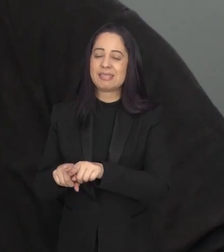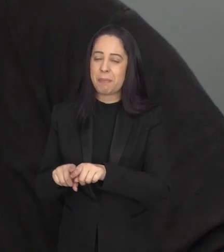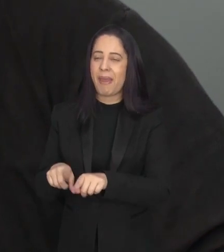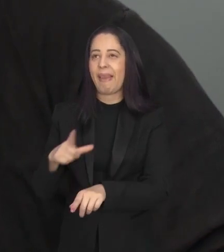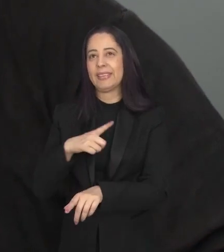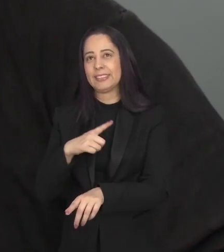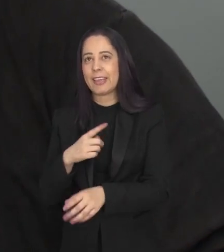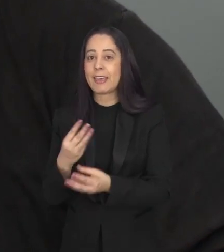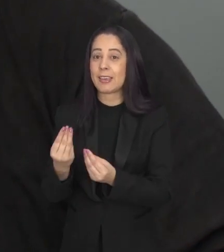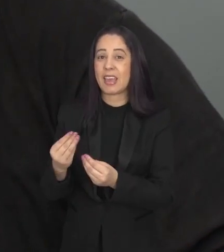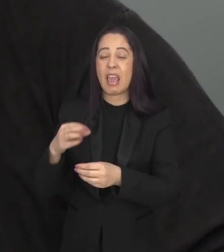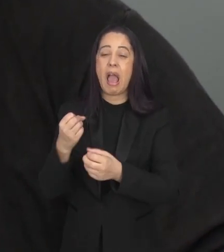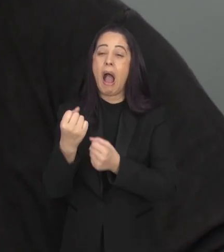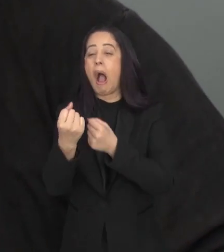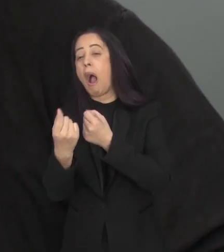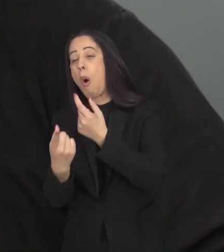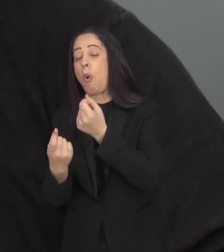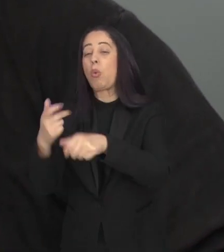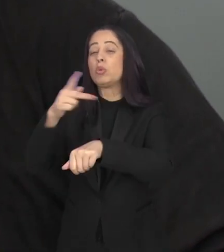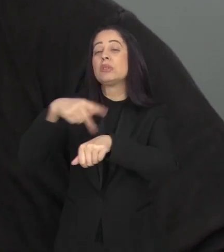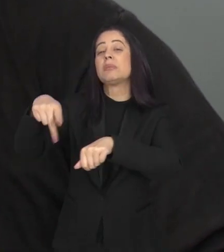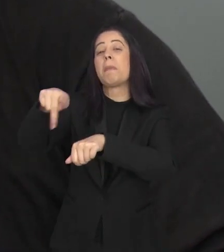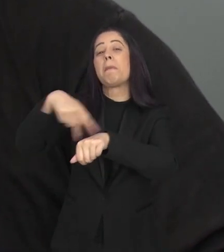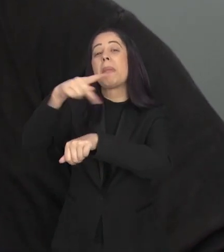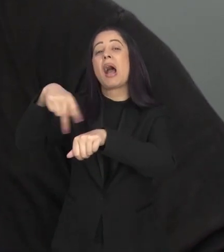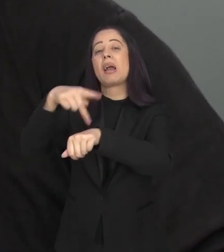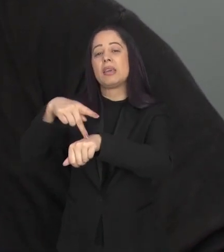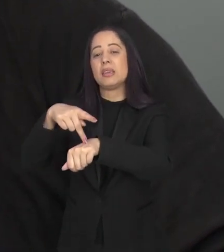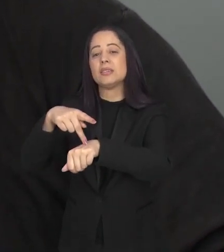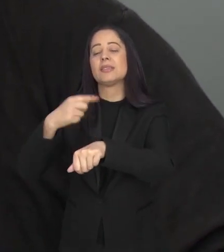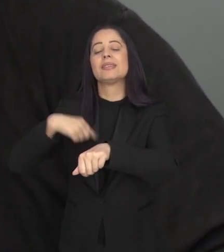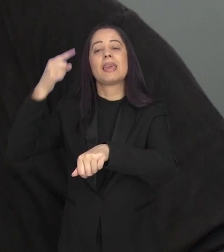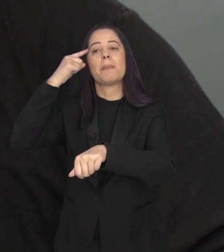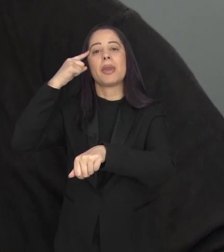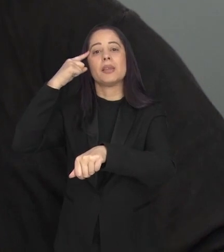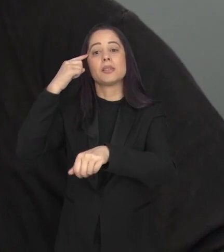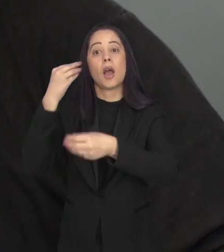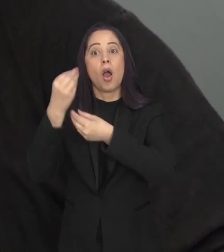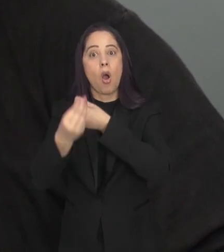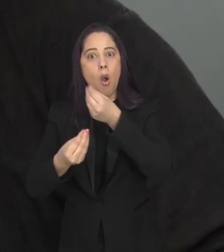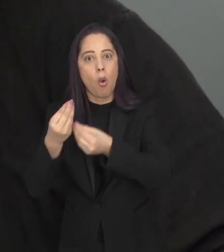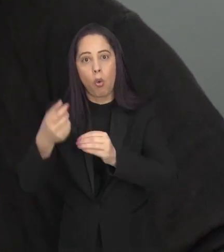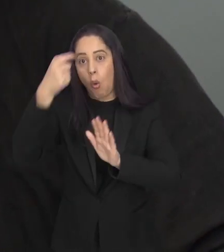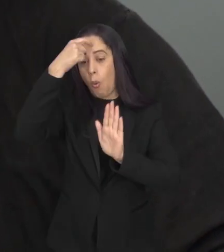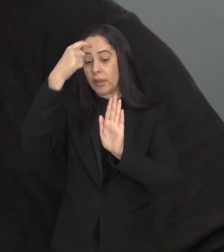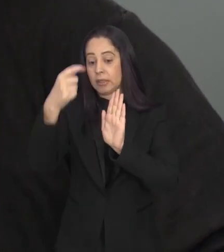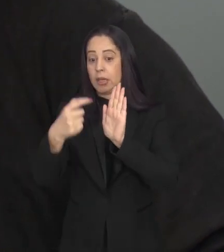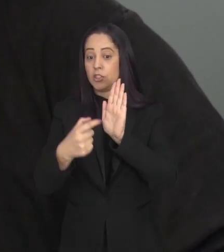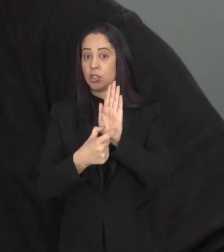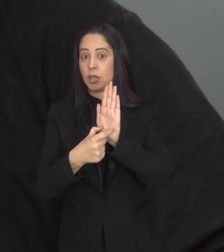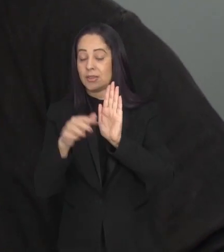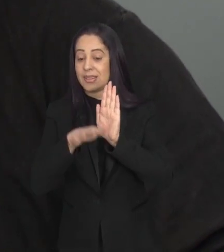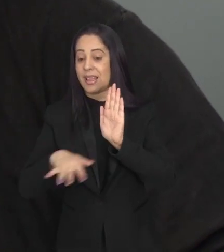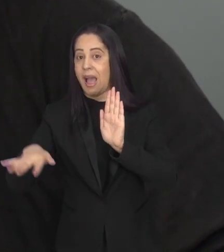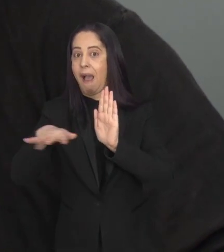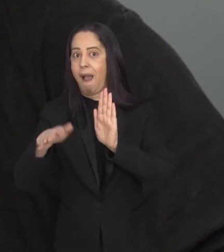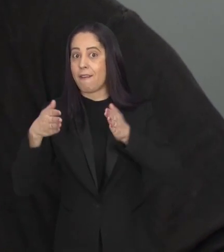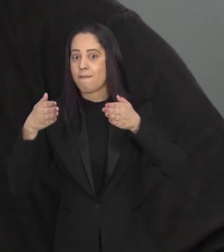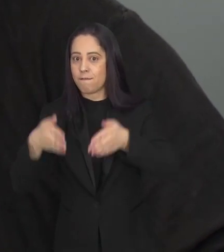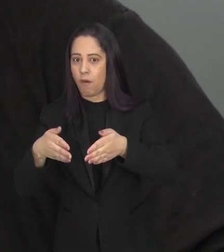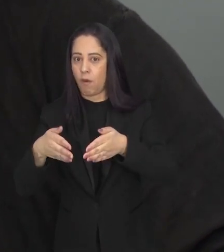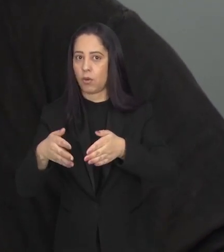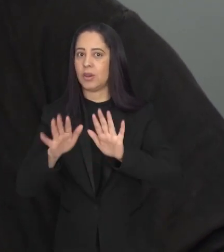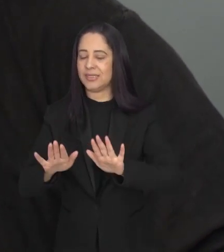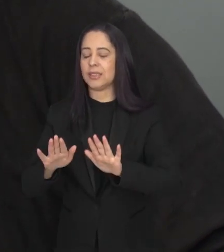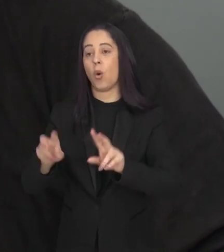também existe alguns países que discutem até a questão de como é que a inteligência artificial nas áreas especificamente.